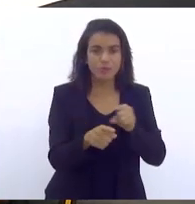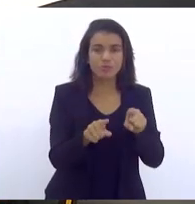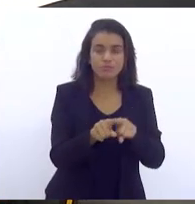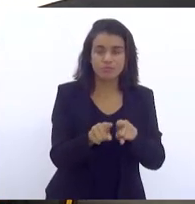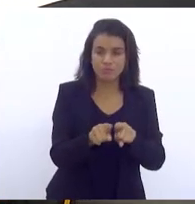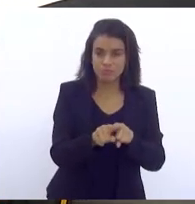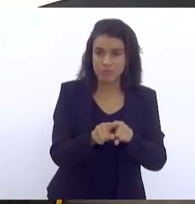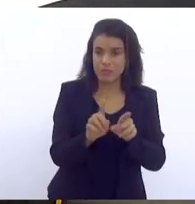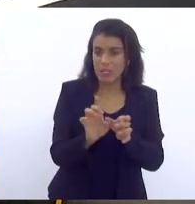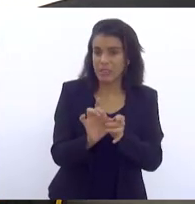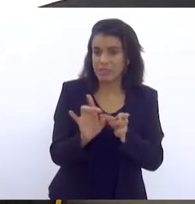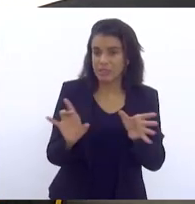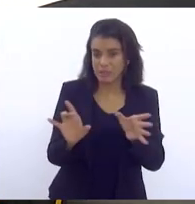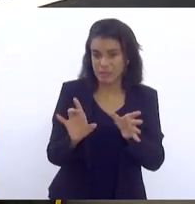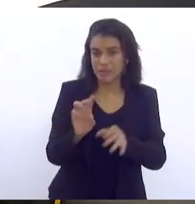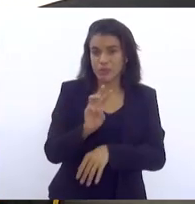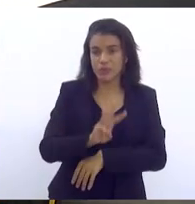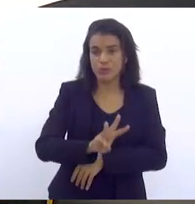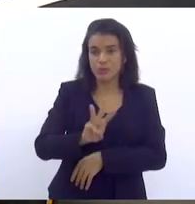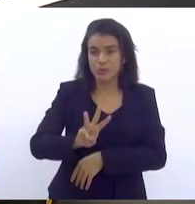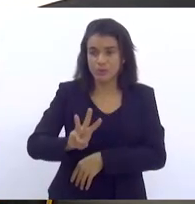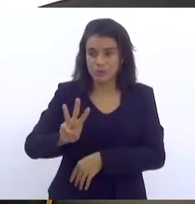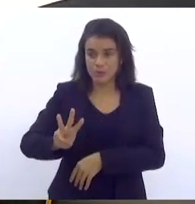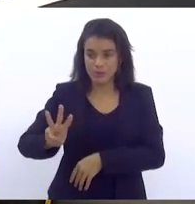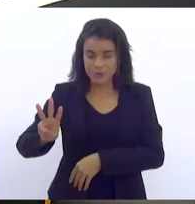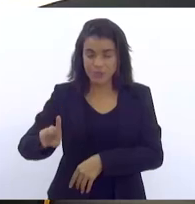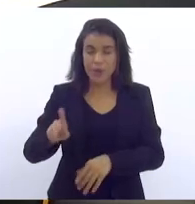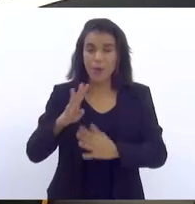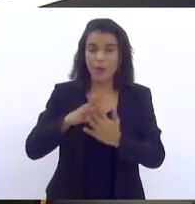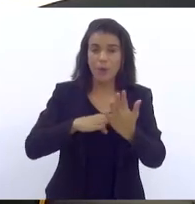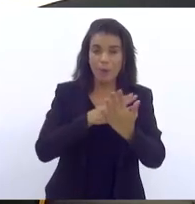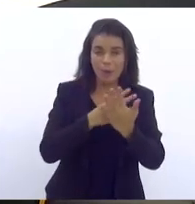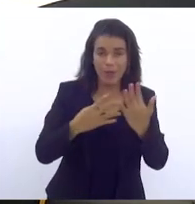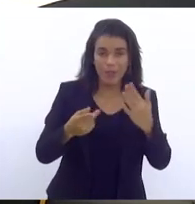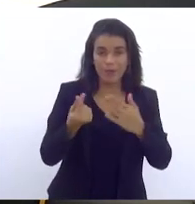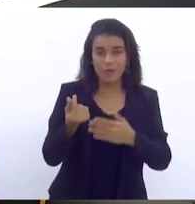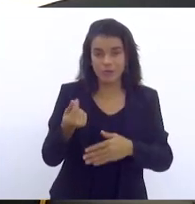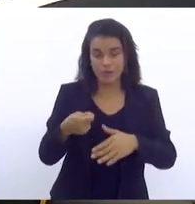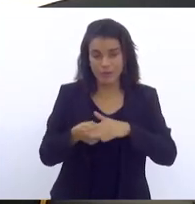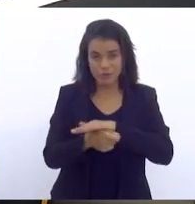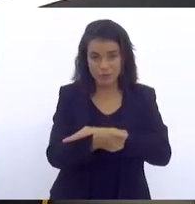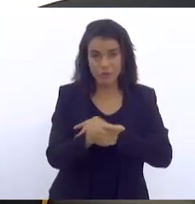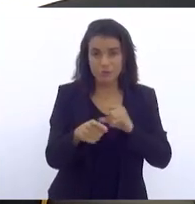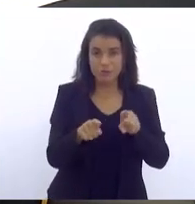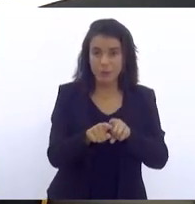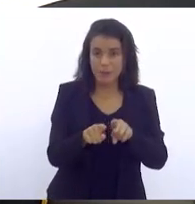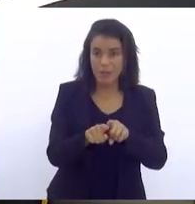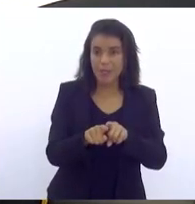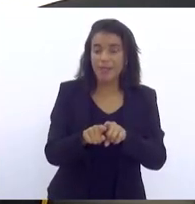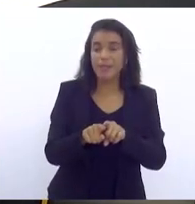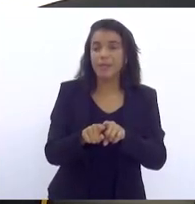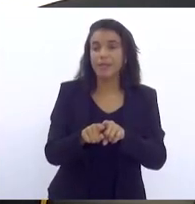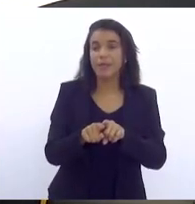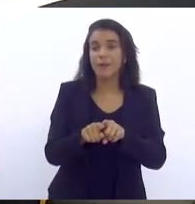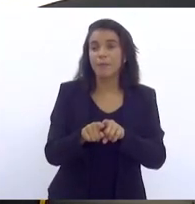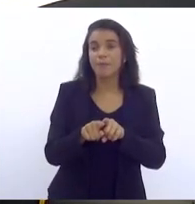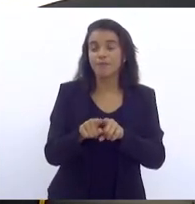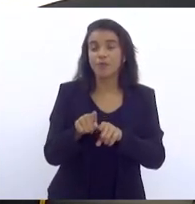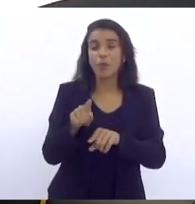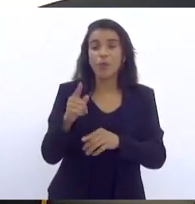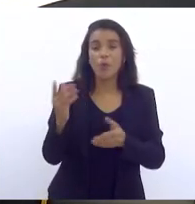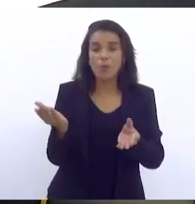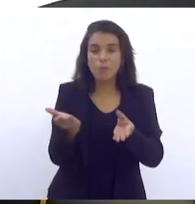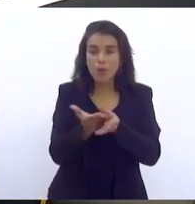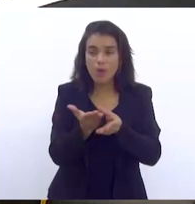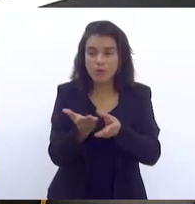eh disponíveis no no no site os planos de investimentos não só disponíveis mas também e os processos